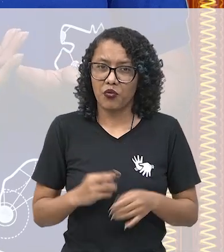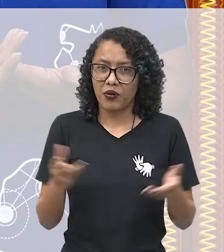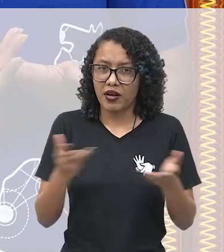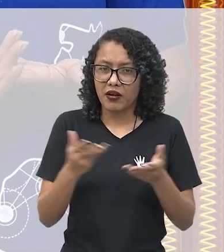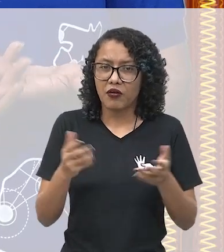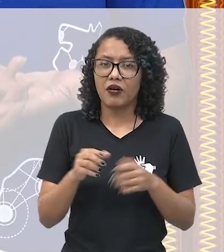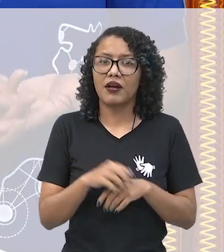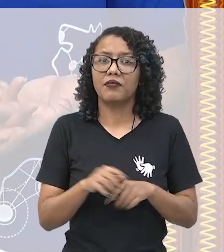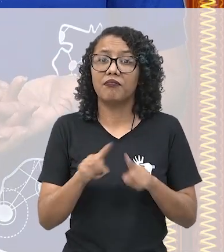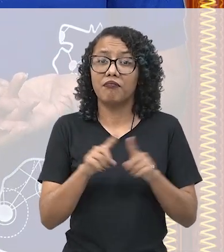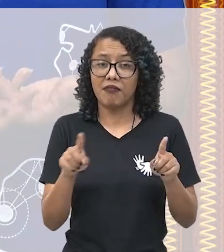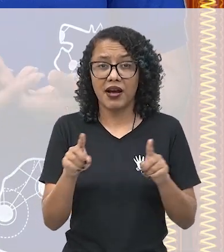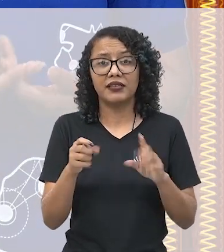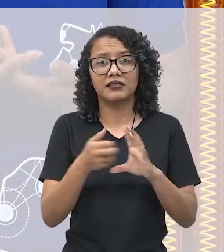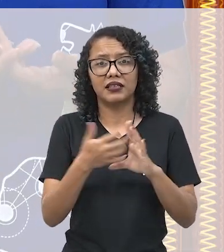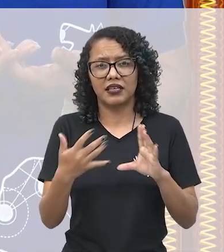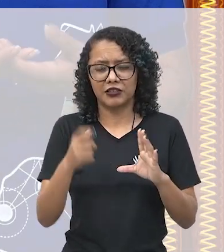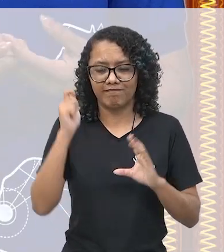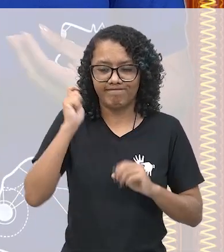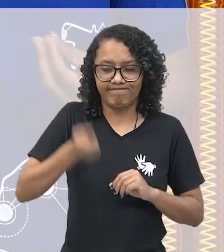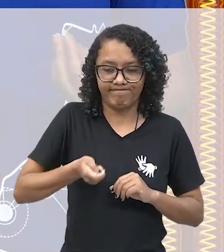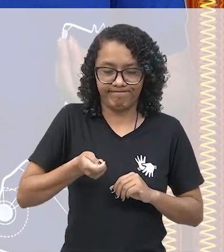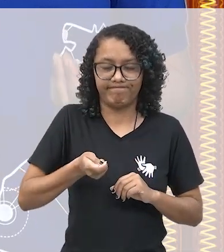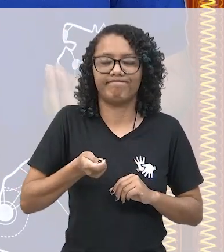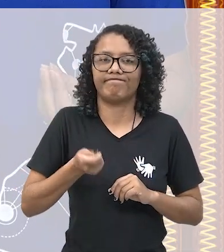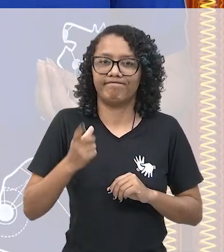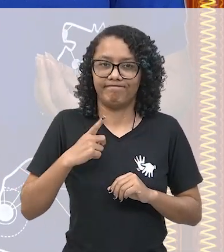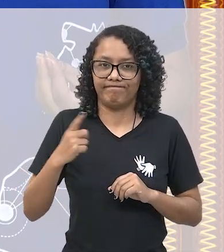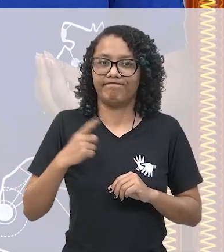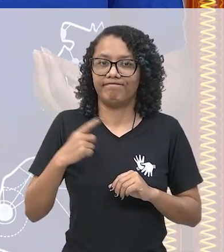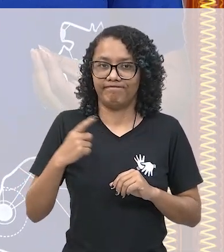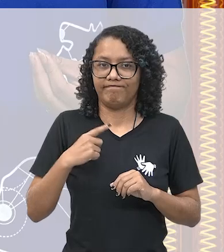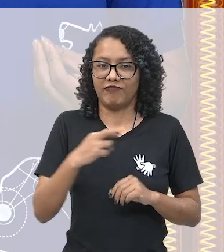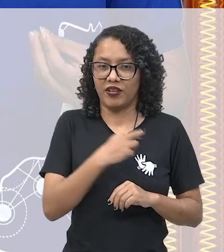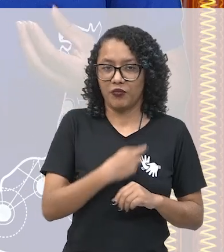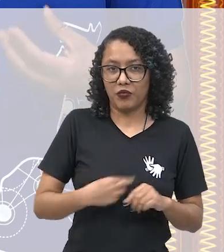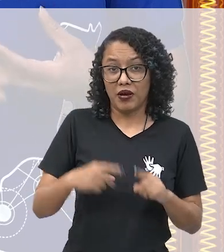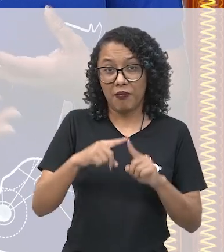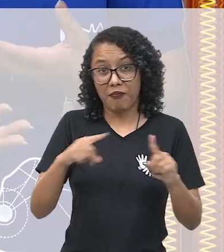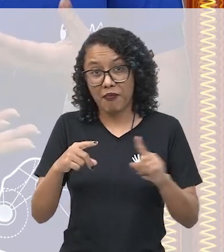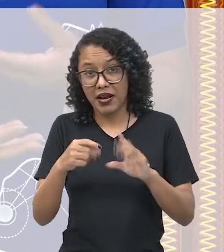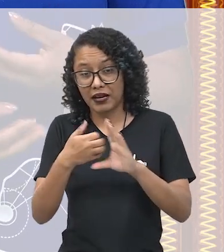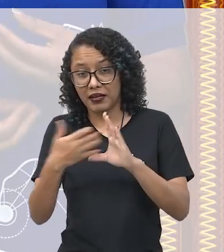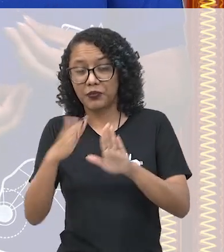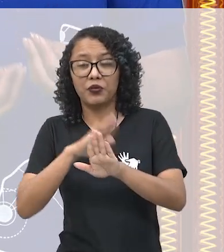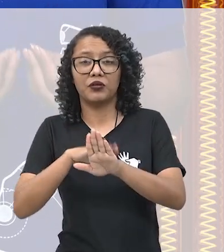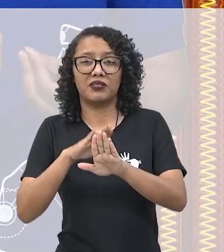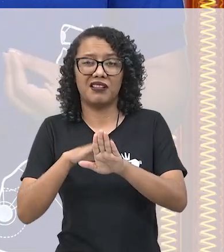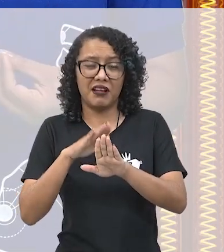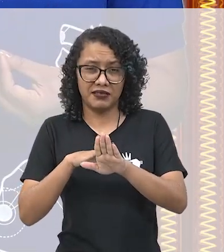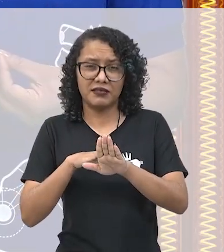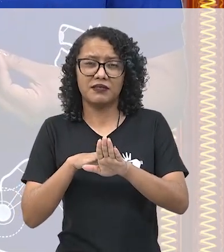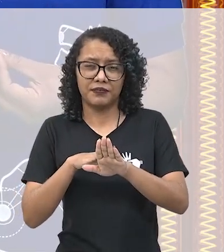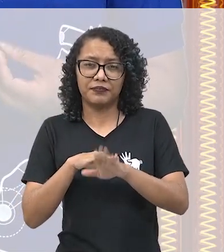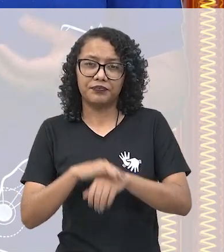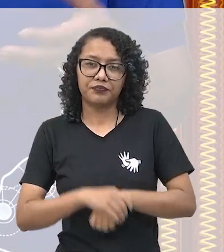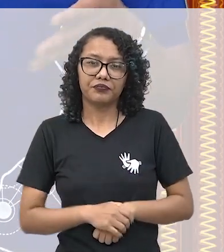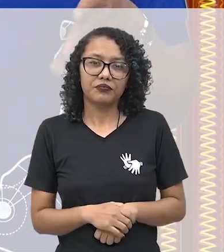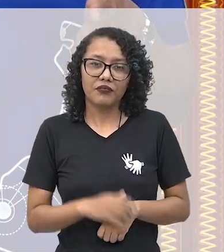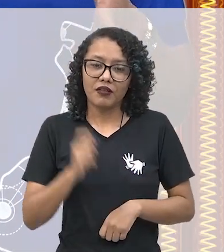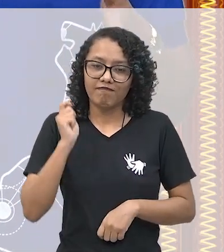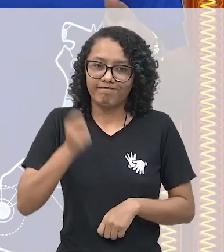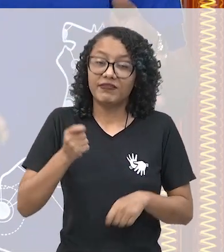características autoritárias, um governo ali autoritário, e isso vai ocasionar ali problemas